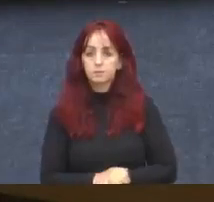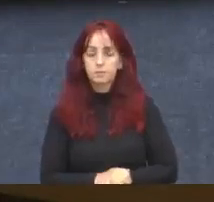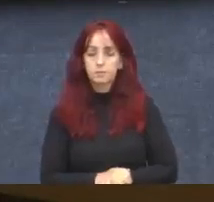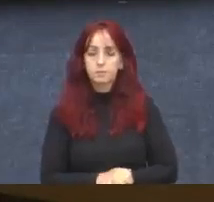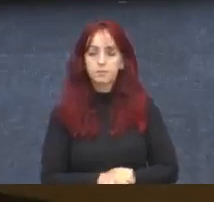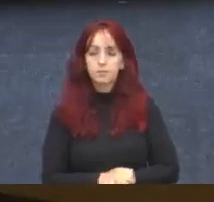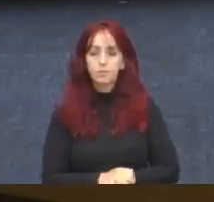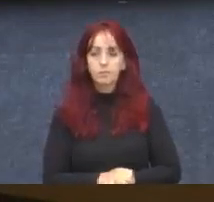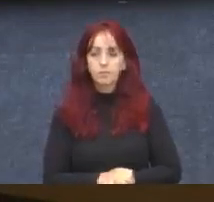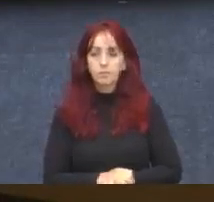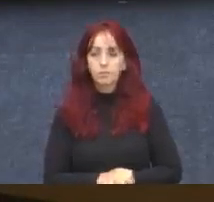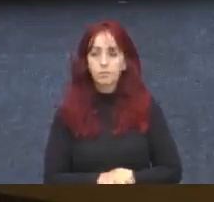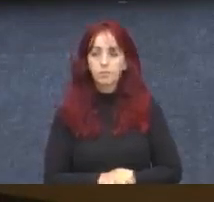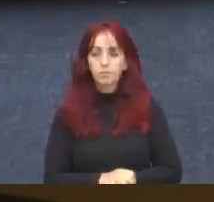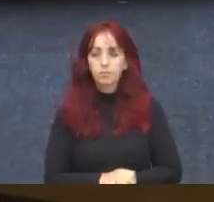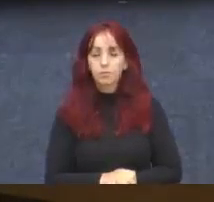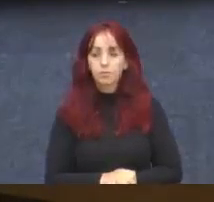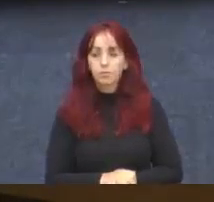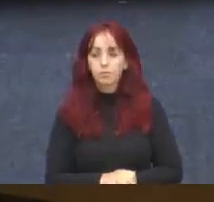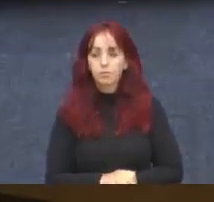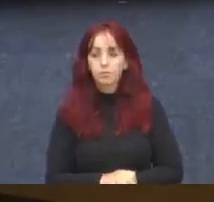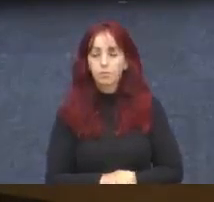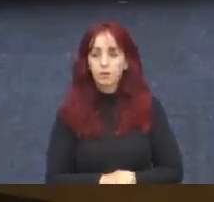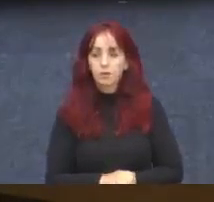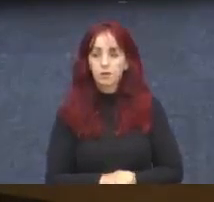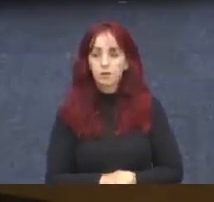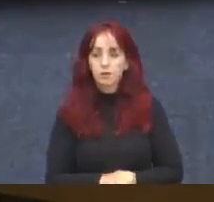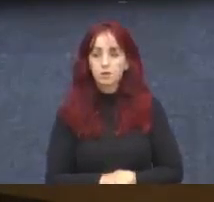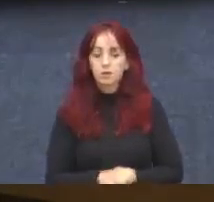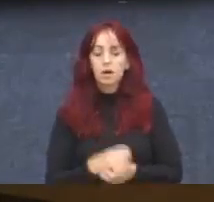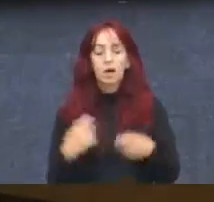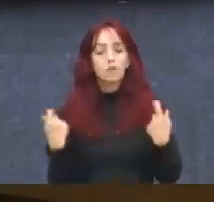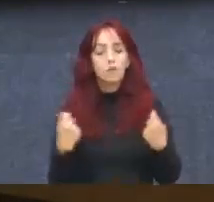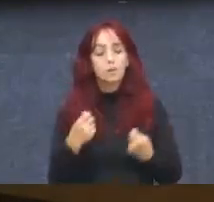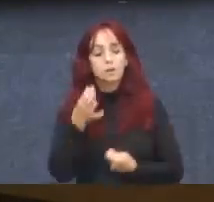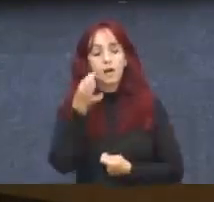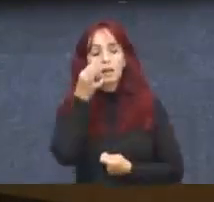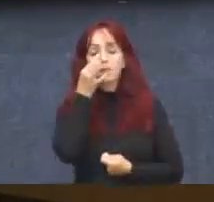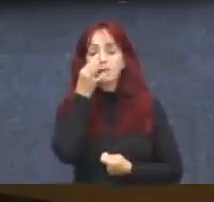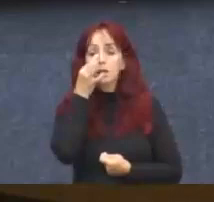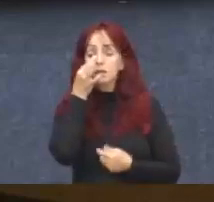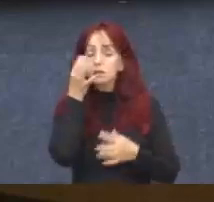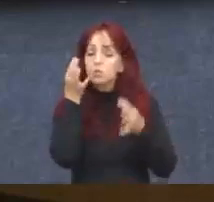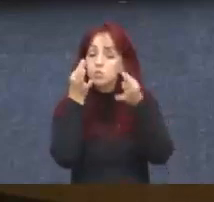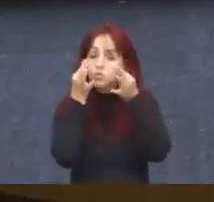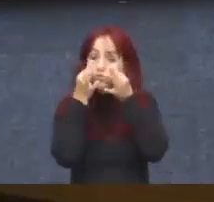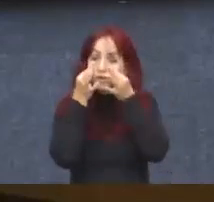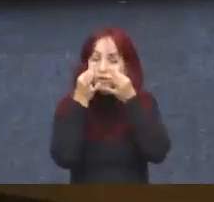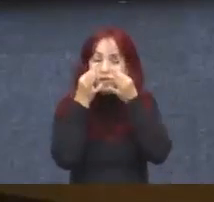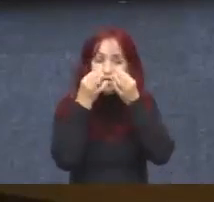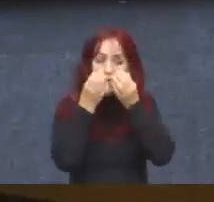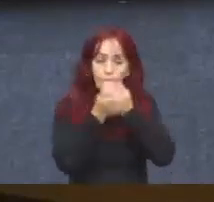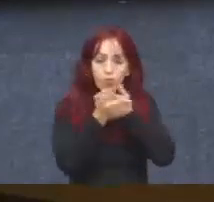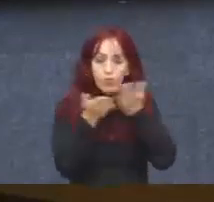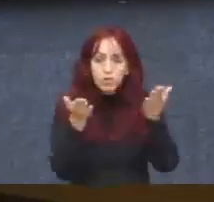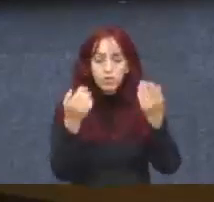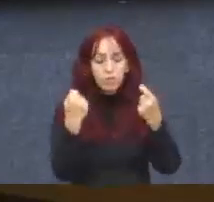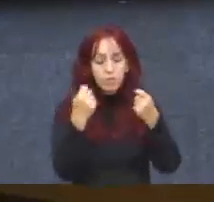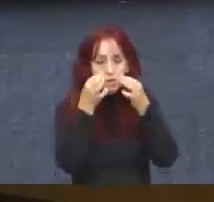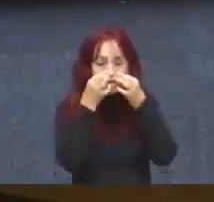pessoal, eu vou precisar da atenção dos senhores.